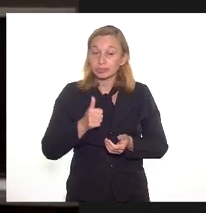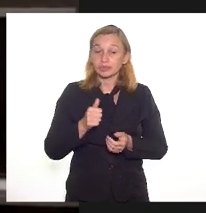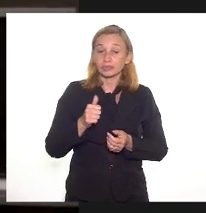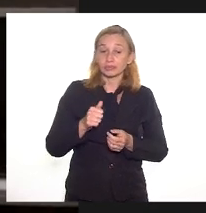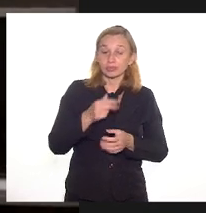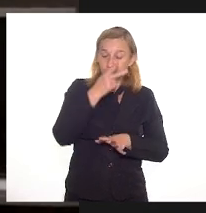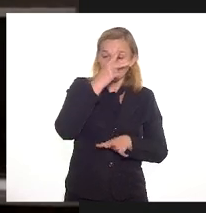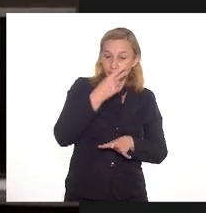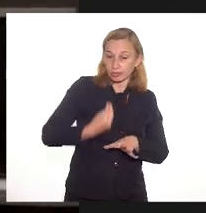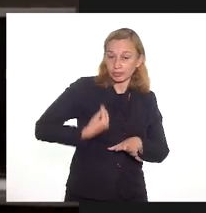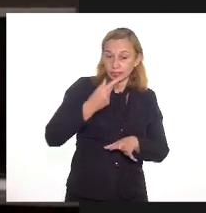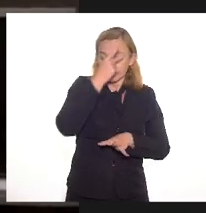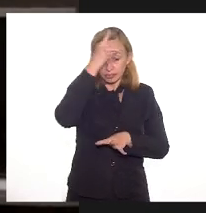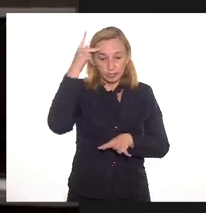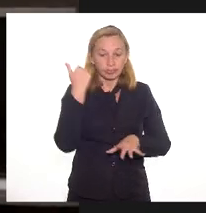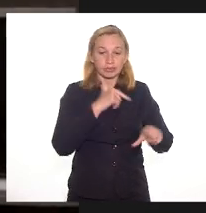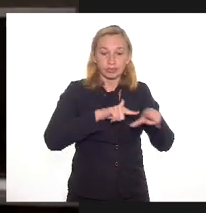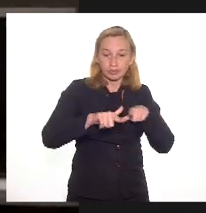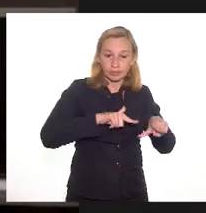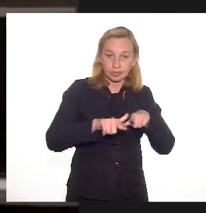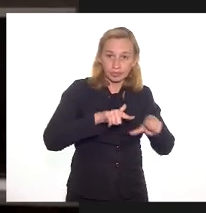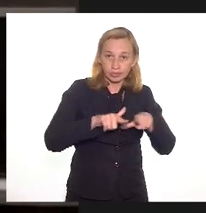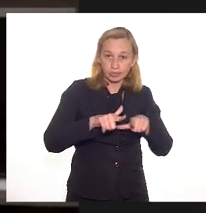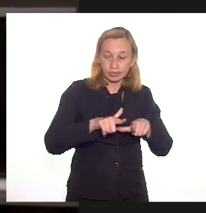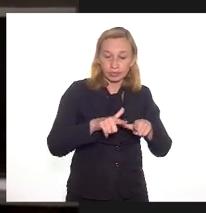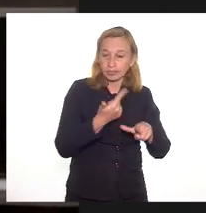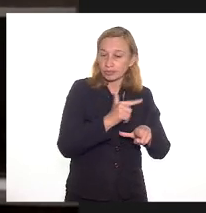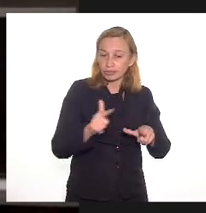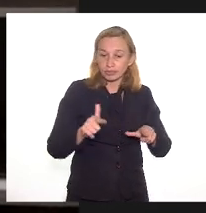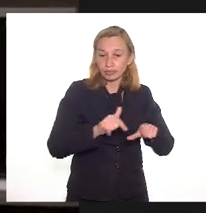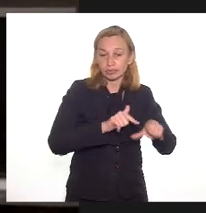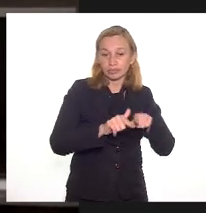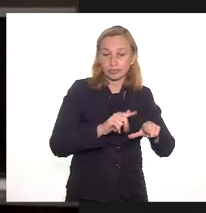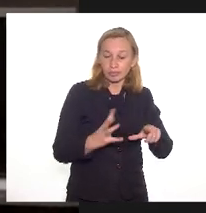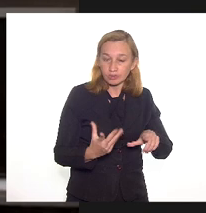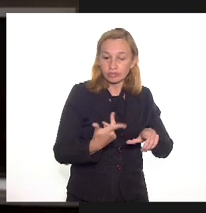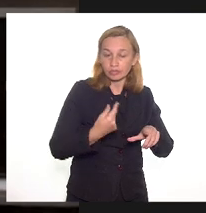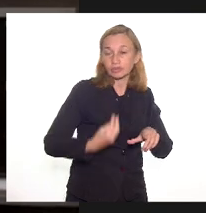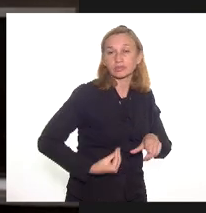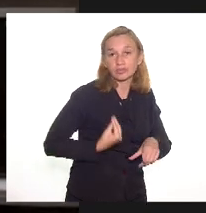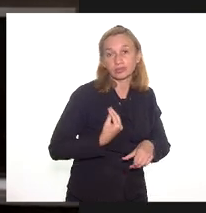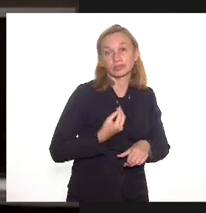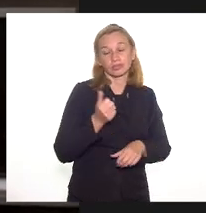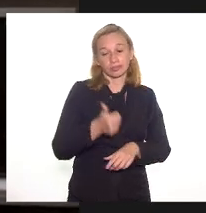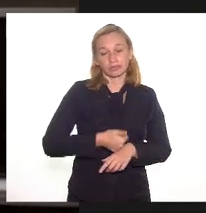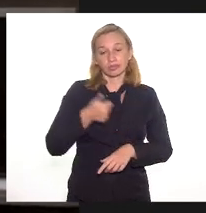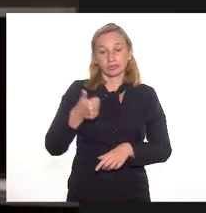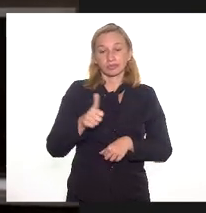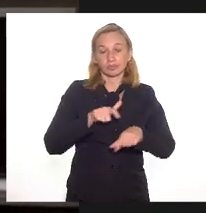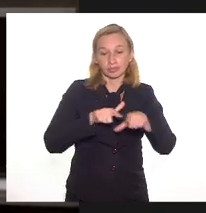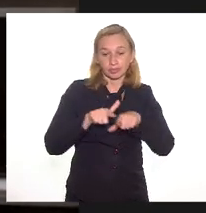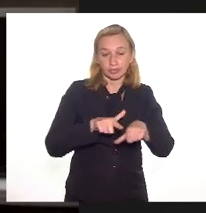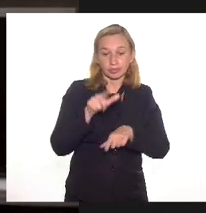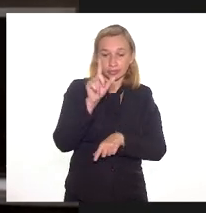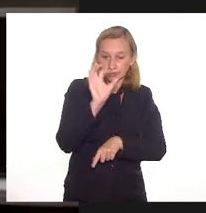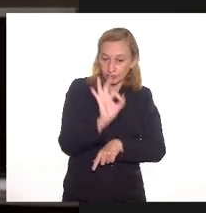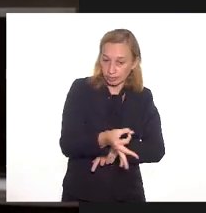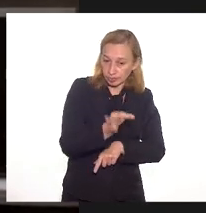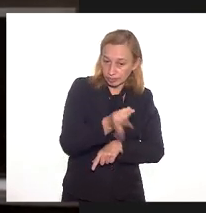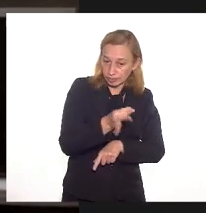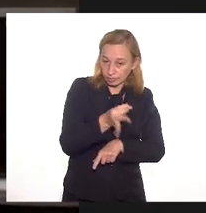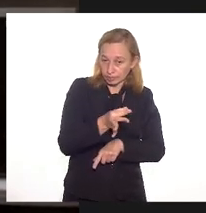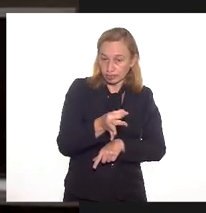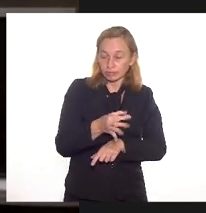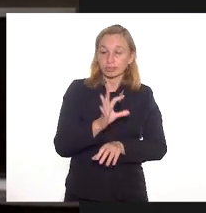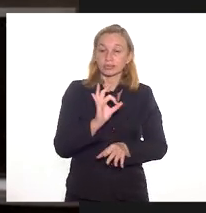pessoas, milhares de trabalhadores que estão desempregados, né, uma condição digna, porque o trabalho é justamente o